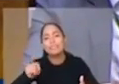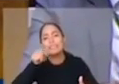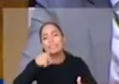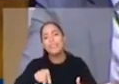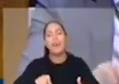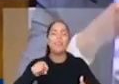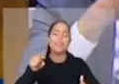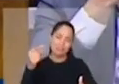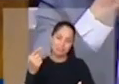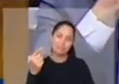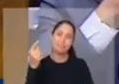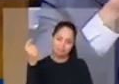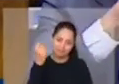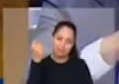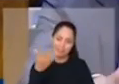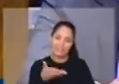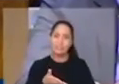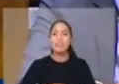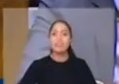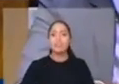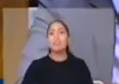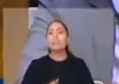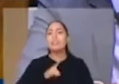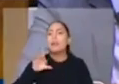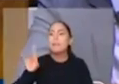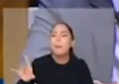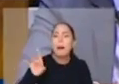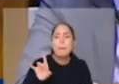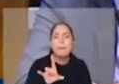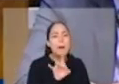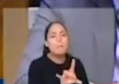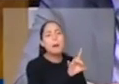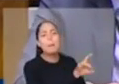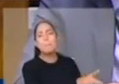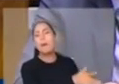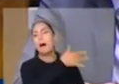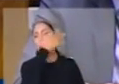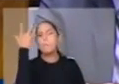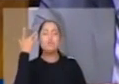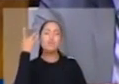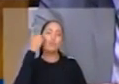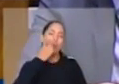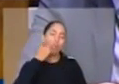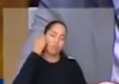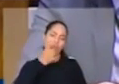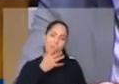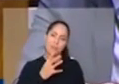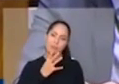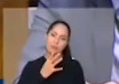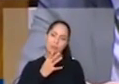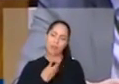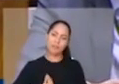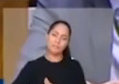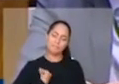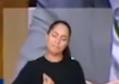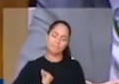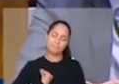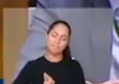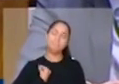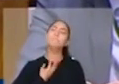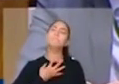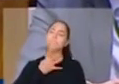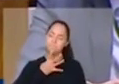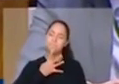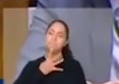conversas, onde, através de cada deputado e cada deputado, conheci melhor a nossa realidade, os